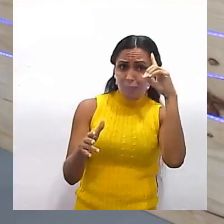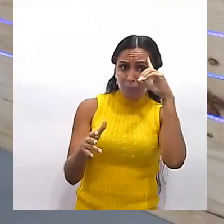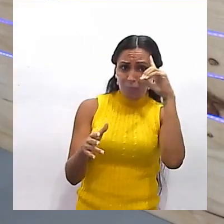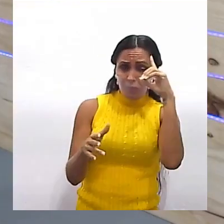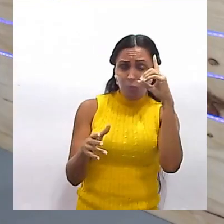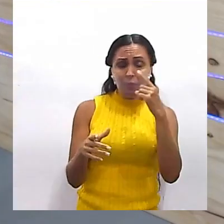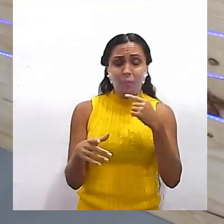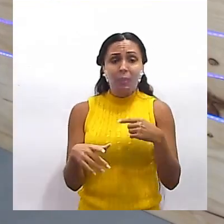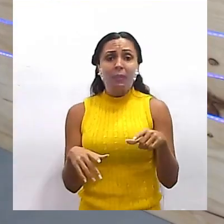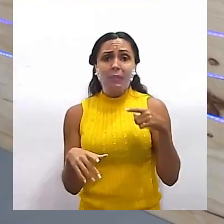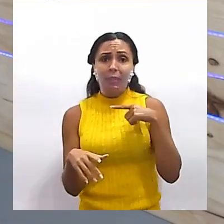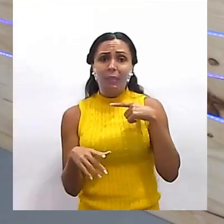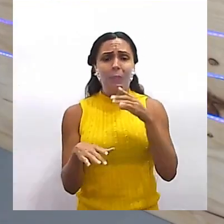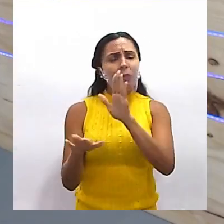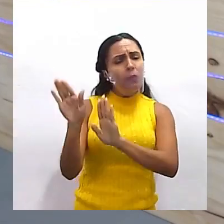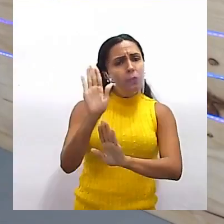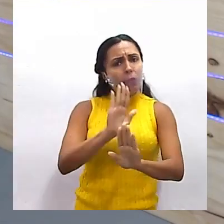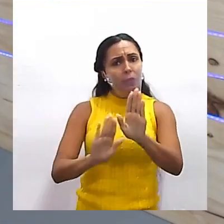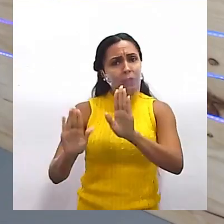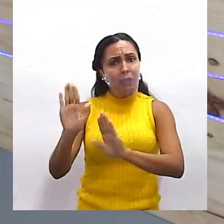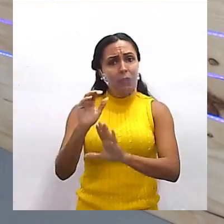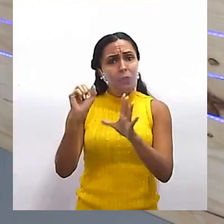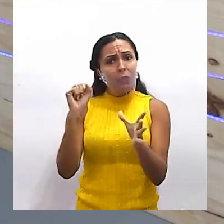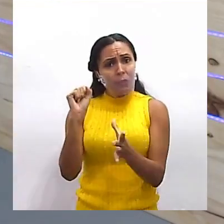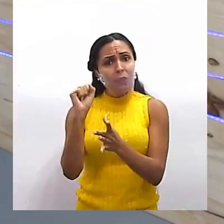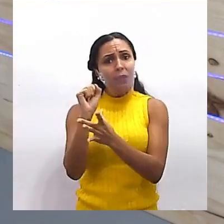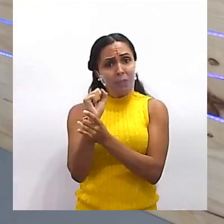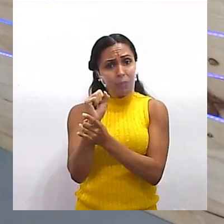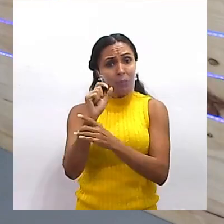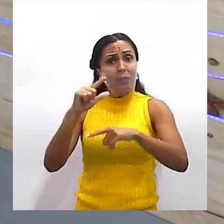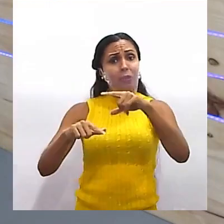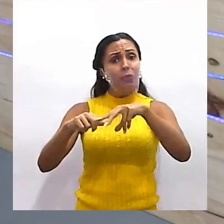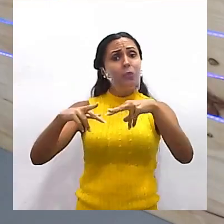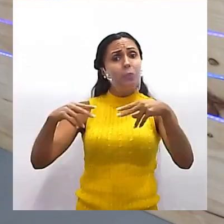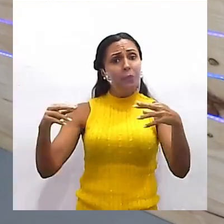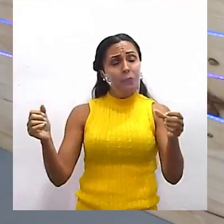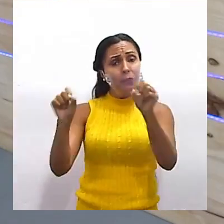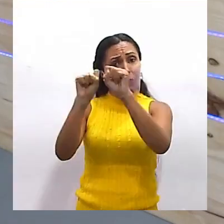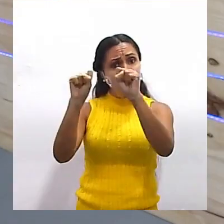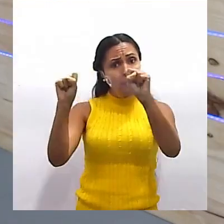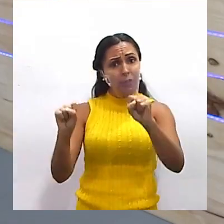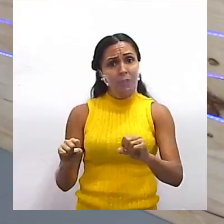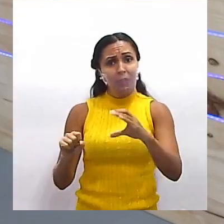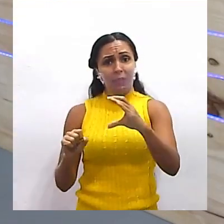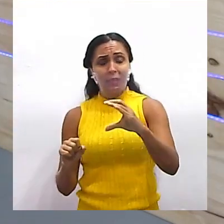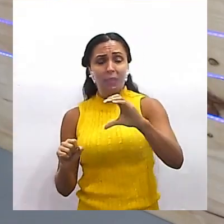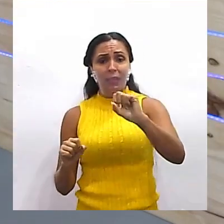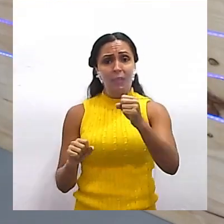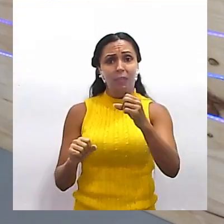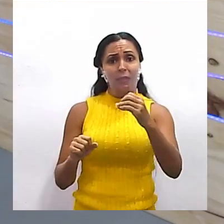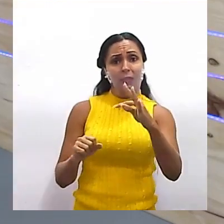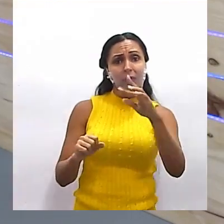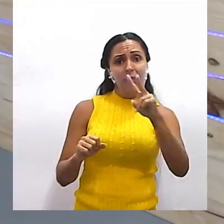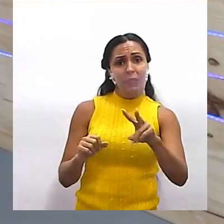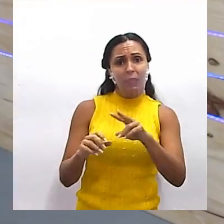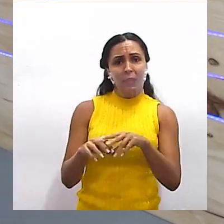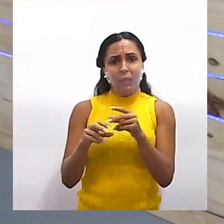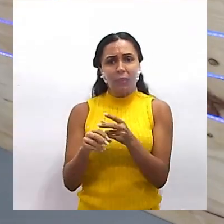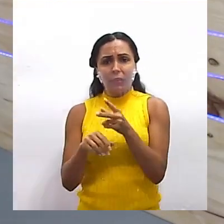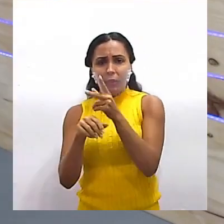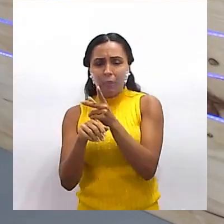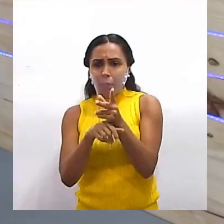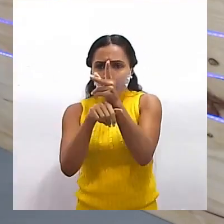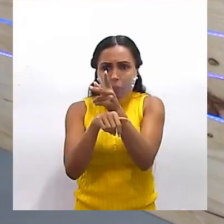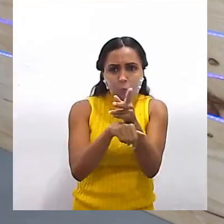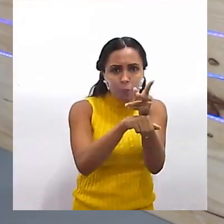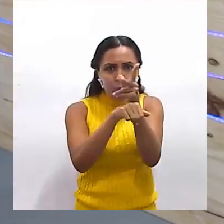tenha também os cuidados com a segurança da carga e através de sistemas como o CFTV, a gente monitora de que forma